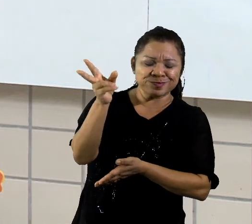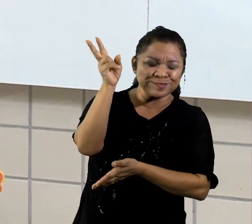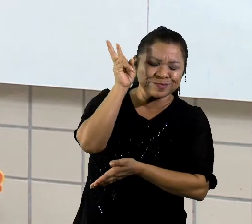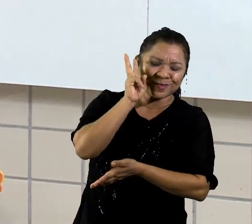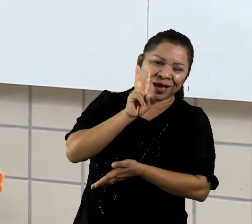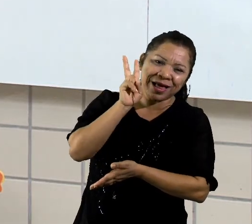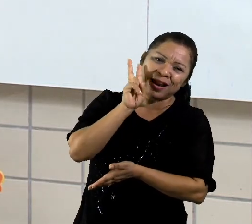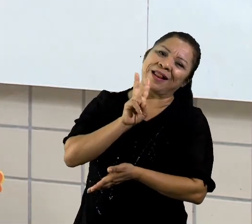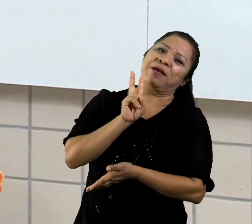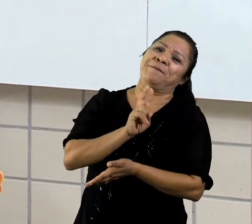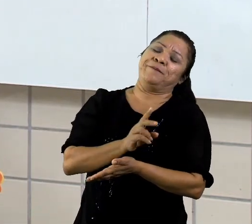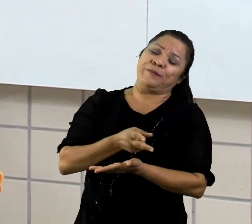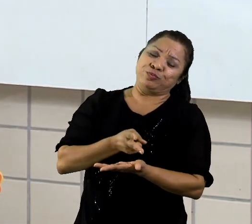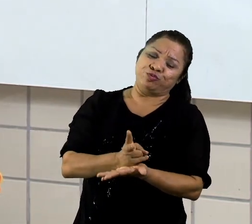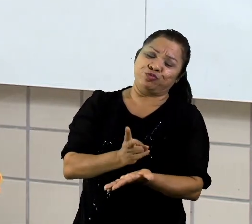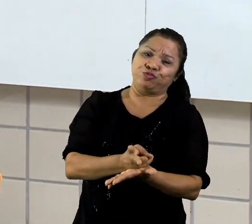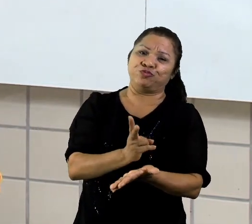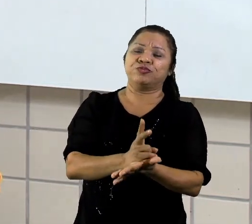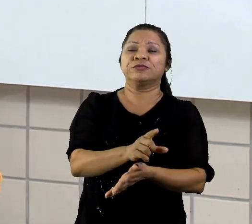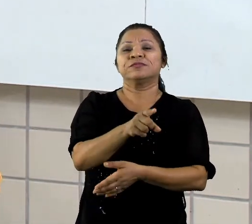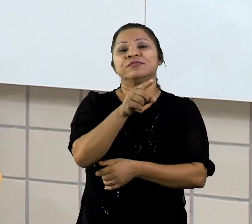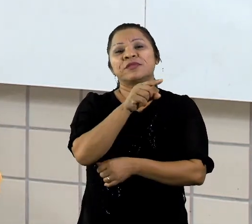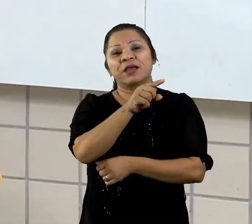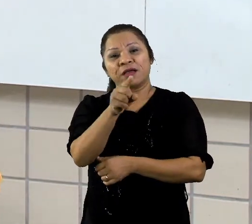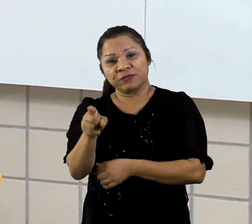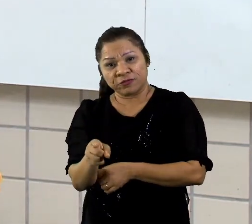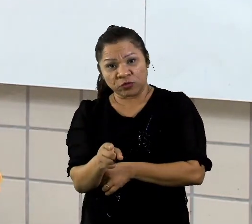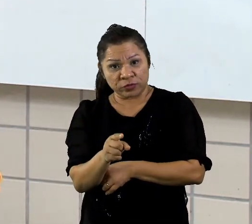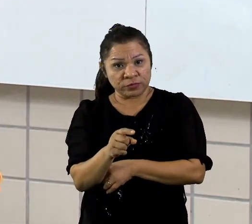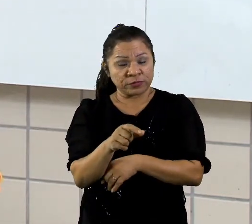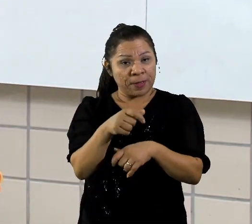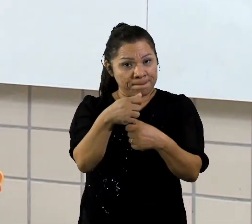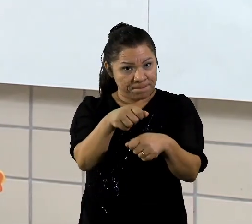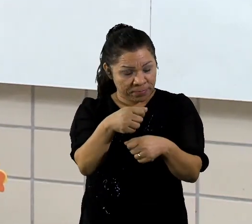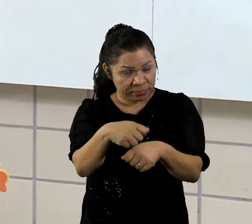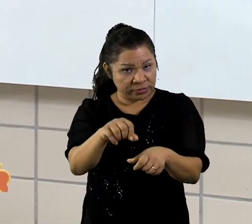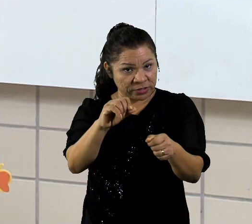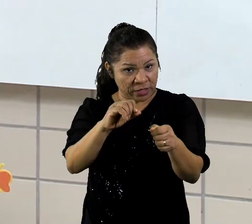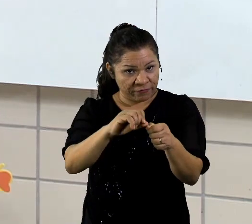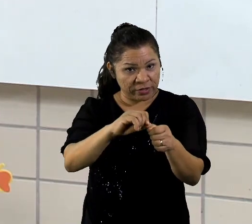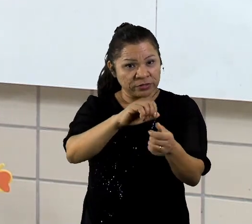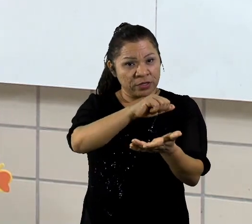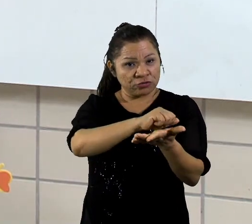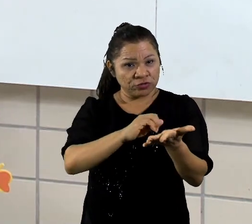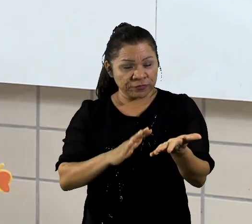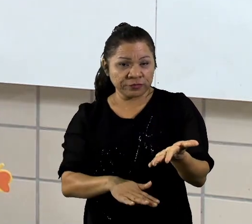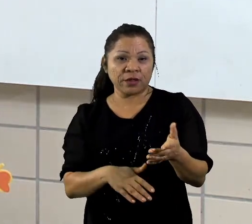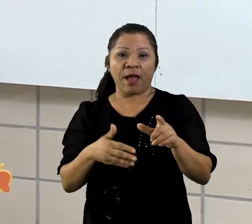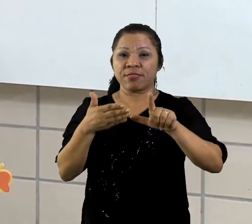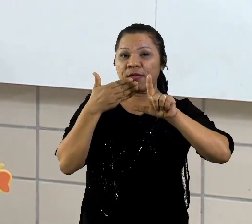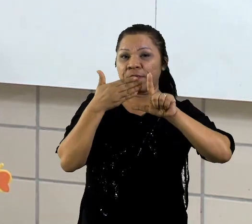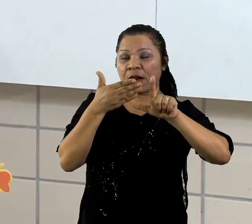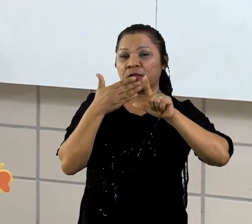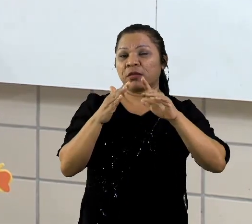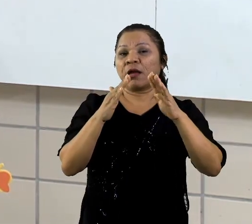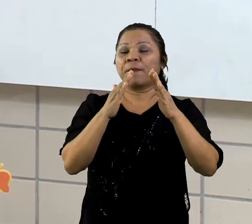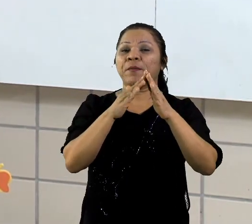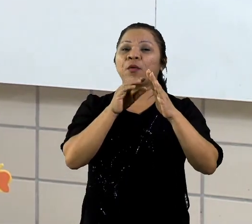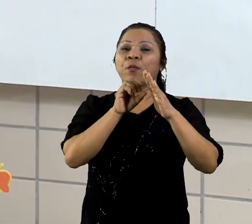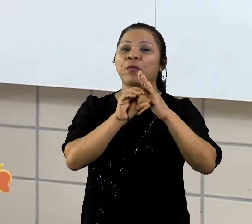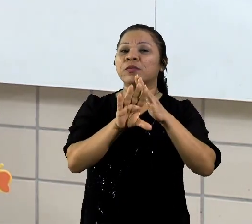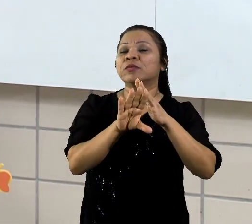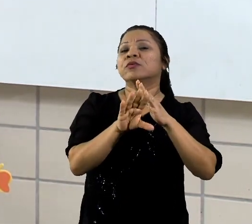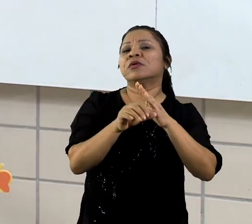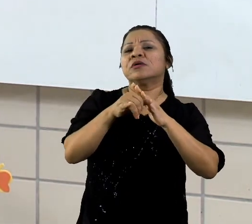que vocês devem fazer nossas atividades na plataforma Palmas Home School. E se você não tiver acesso